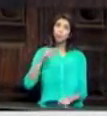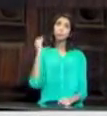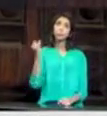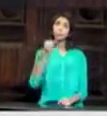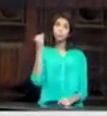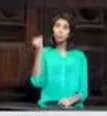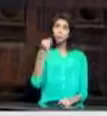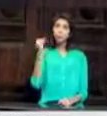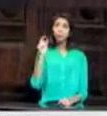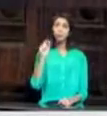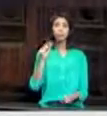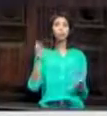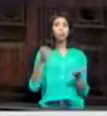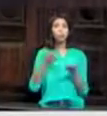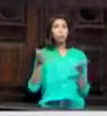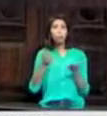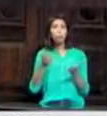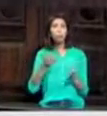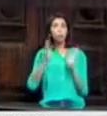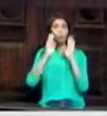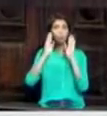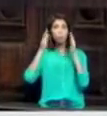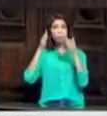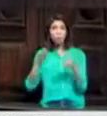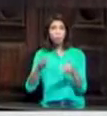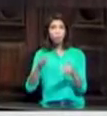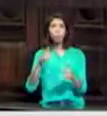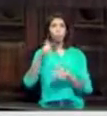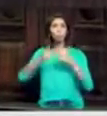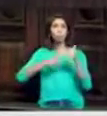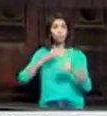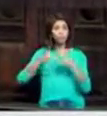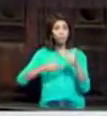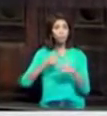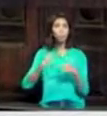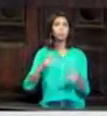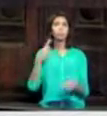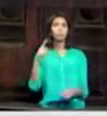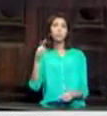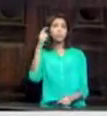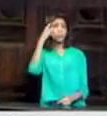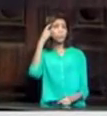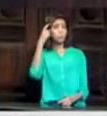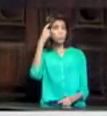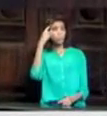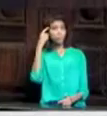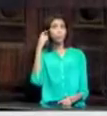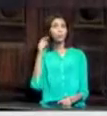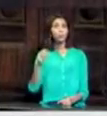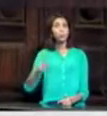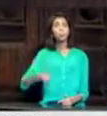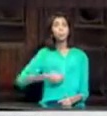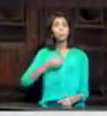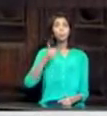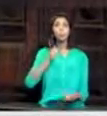importante, sobretudo nesse momento, invocar o trabalho, a memória, a trajetória e o pensamento de grandes educadores